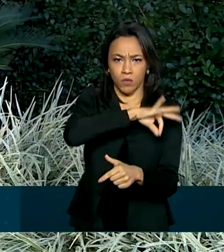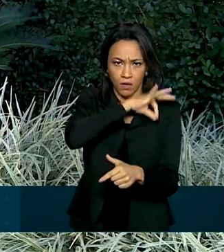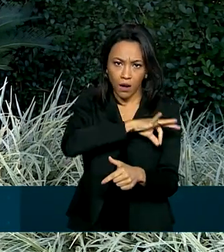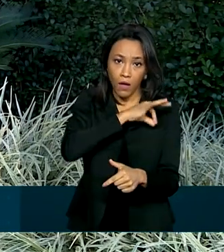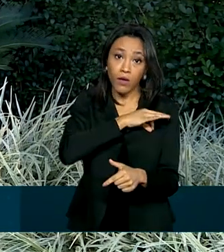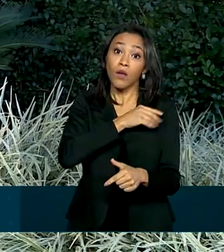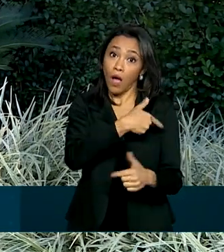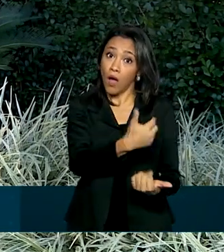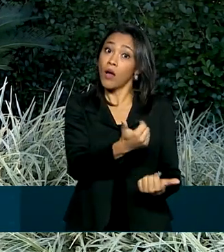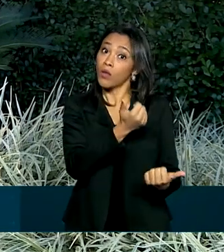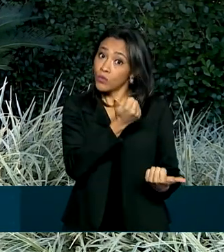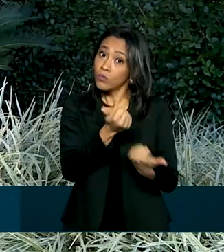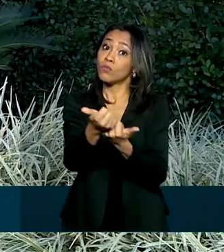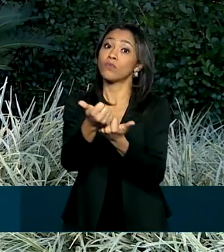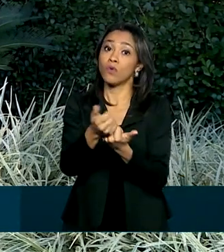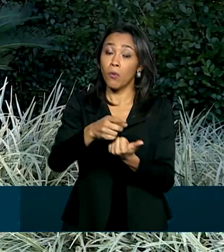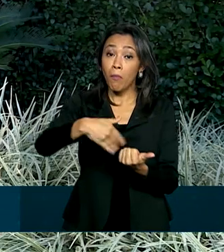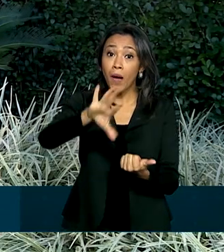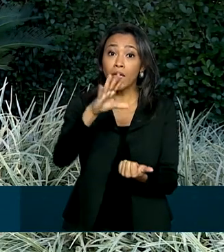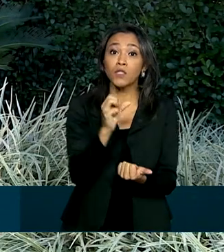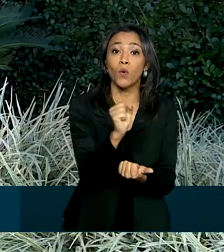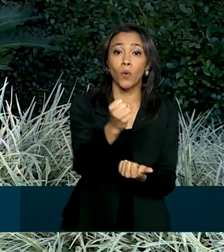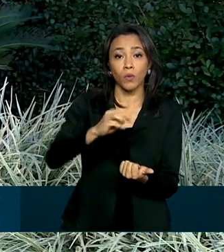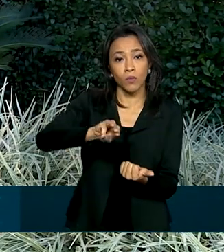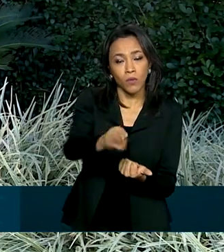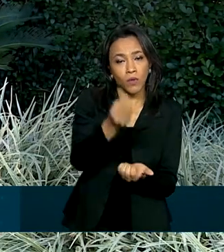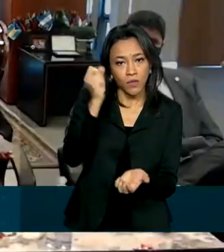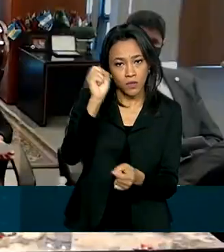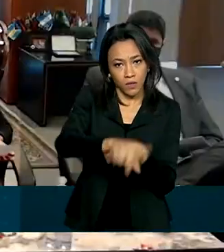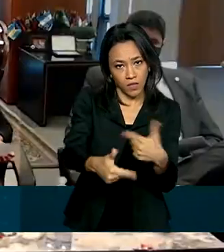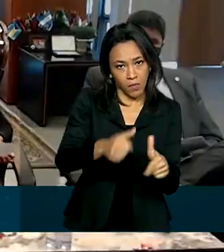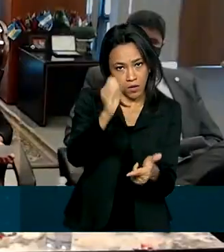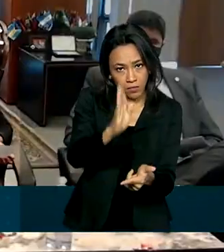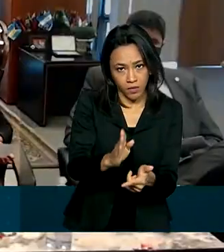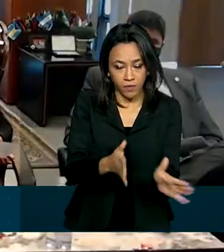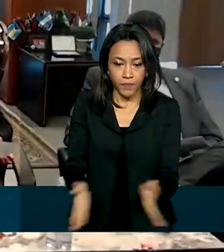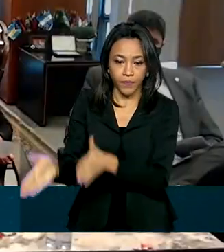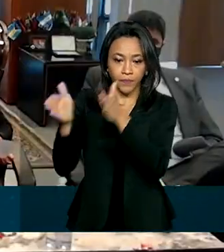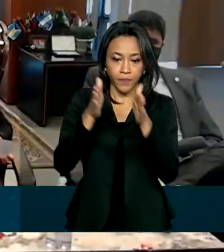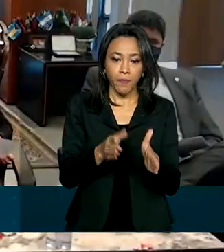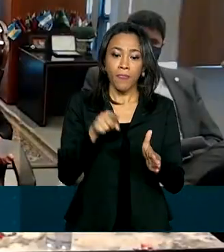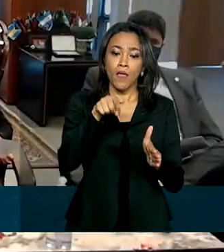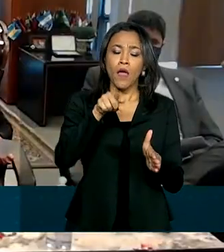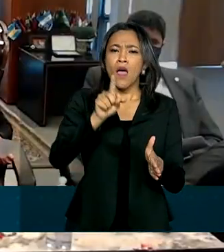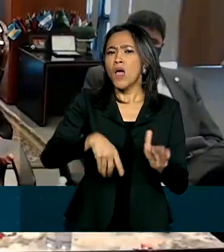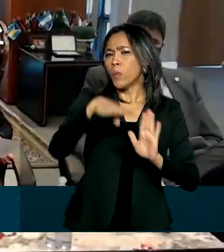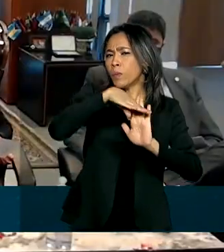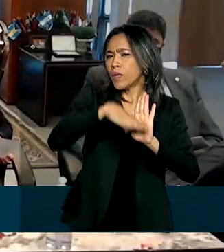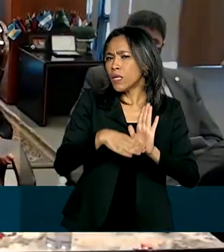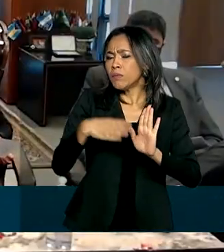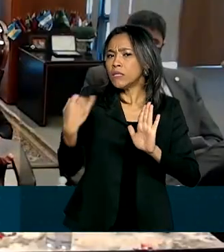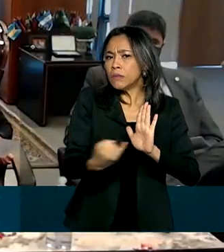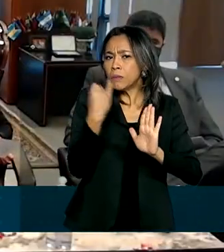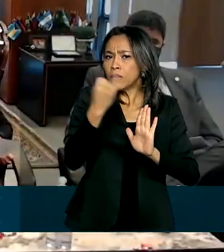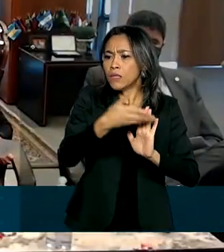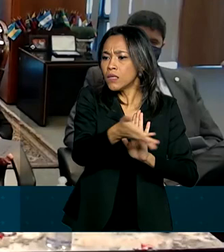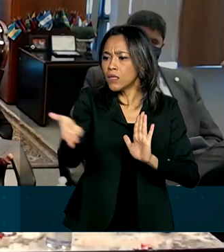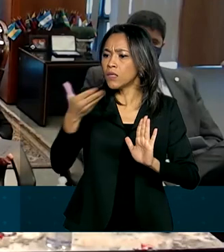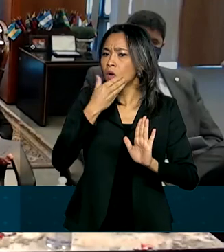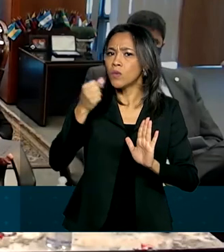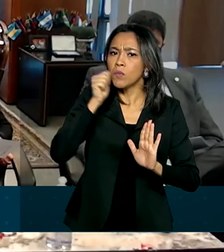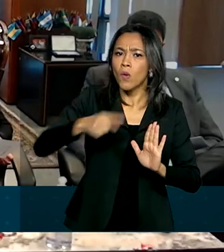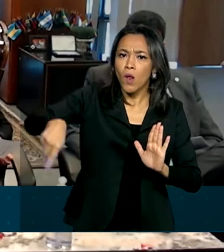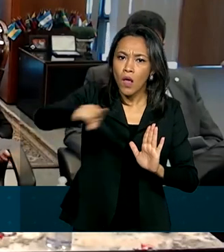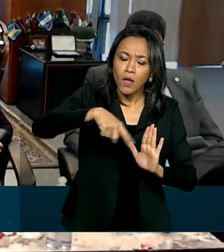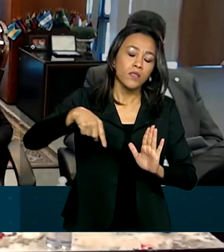para a preservação de mais de 8 milhões de empregos no país. É um programa fundamental para o brasileiro e para a brasileira. Ele tem